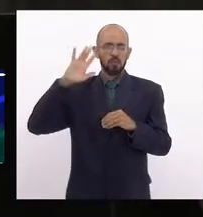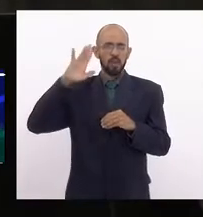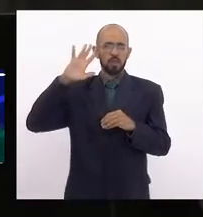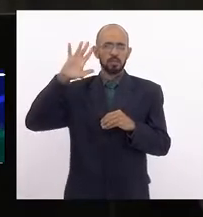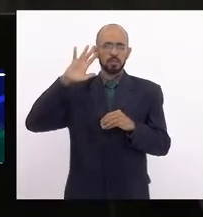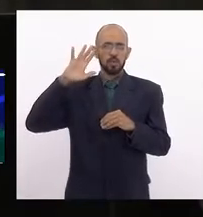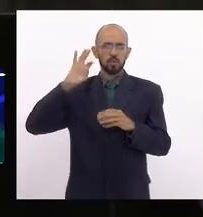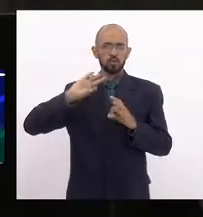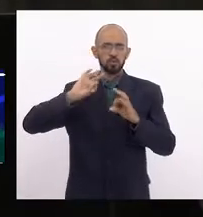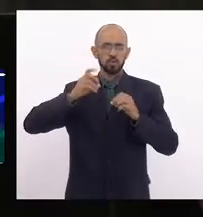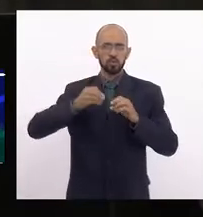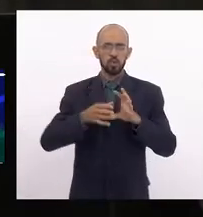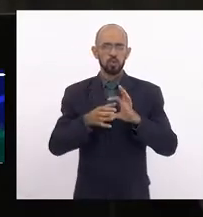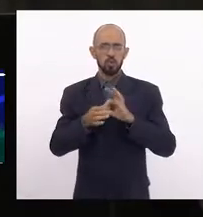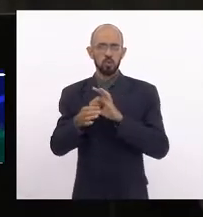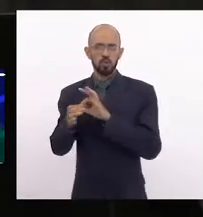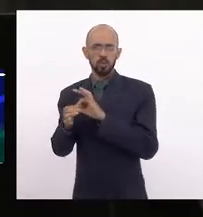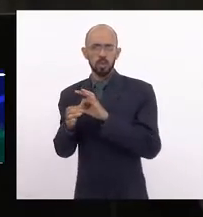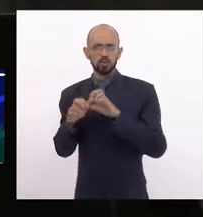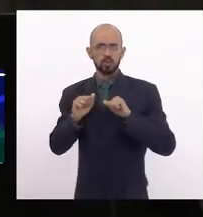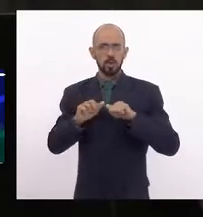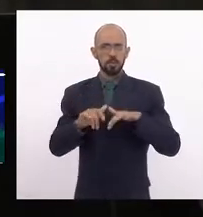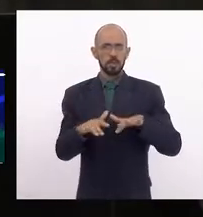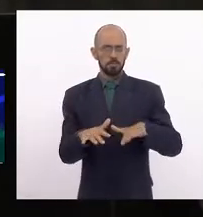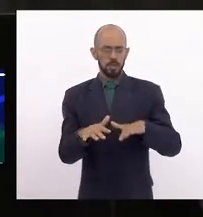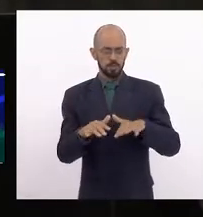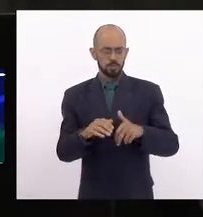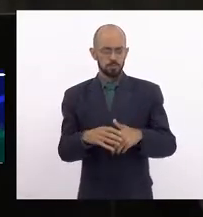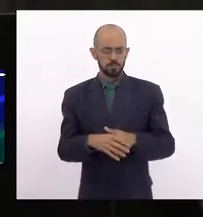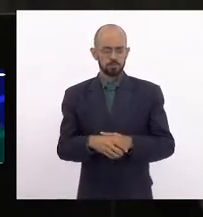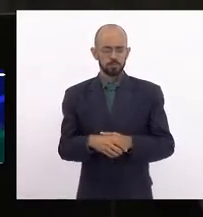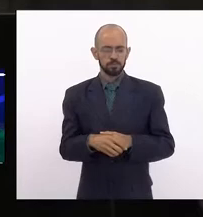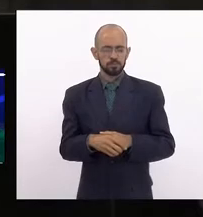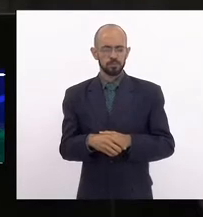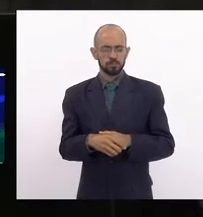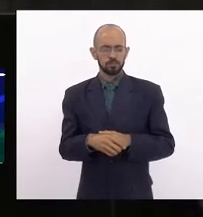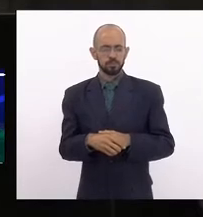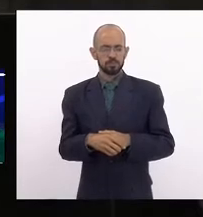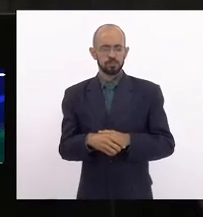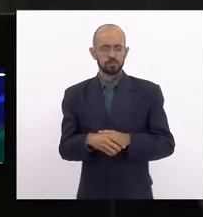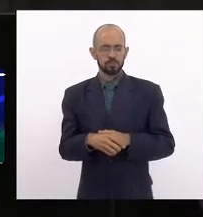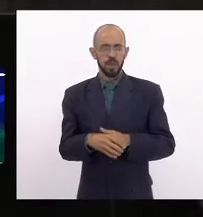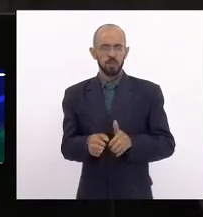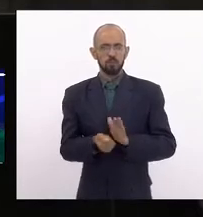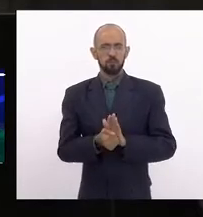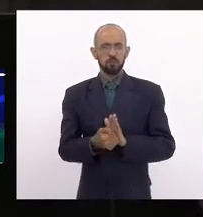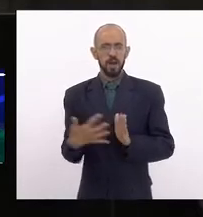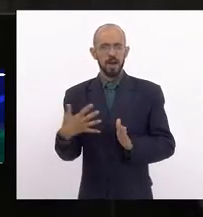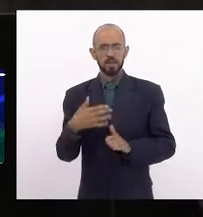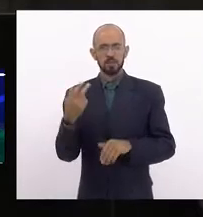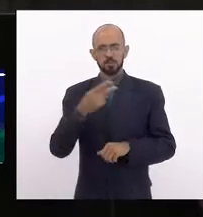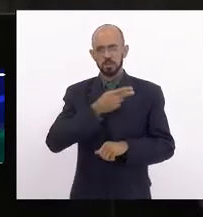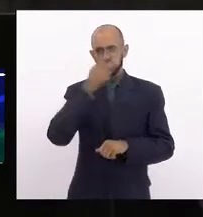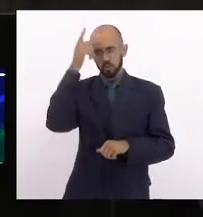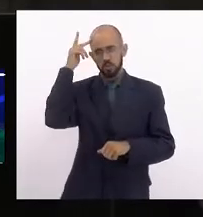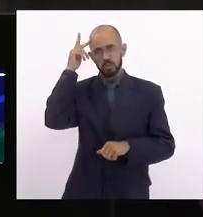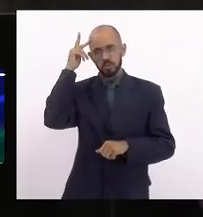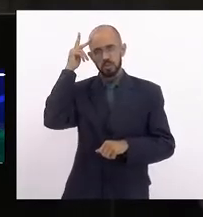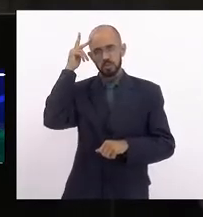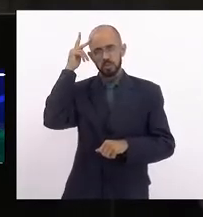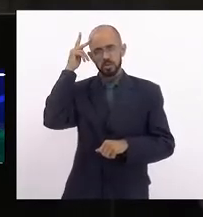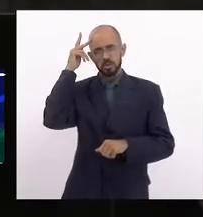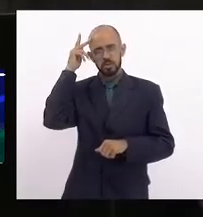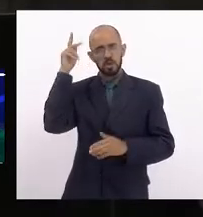daquilo que nós temos vencido que a pandemia e muitas pessoas tiveram